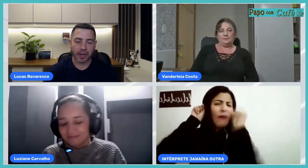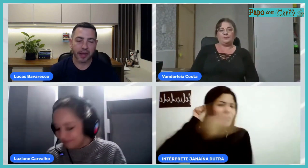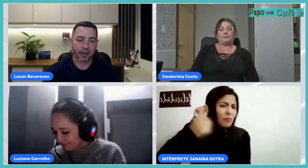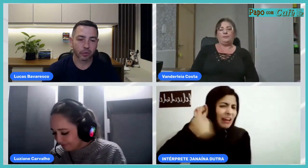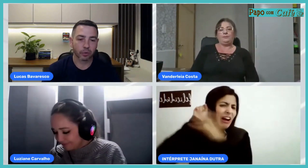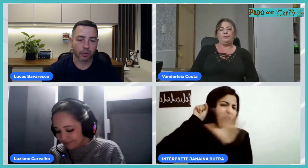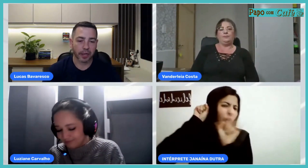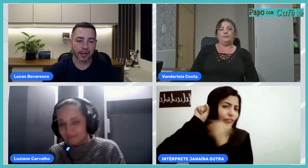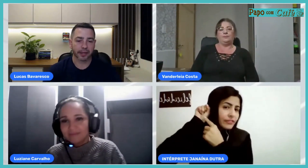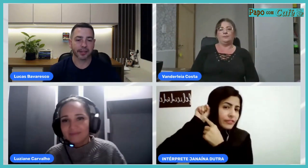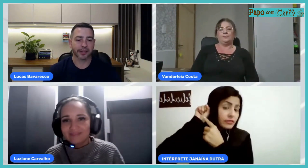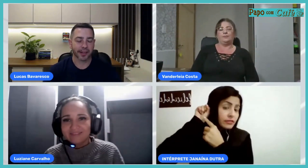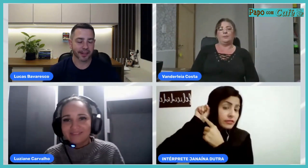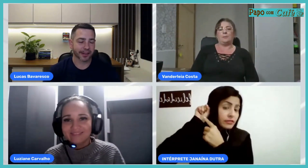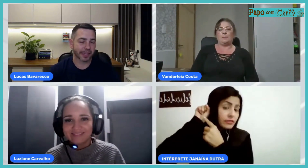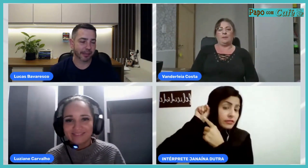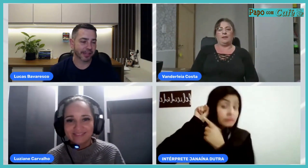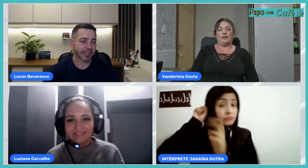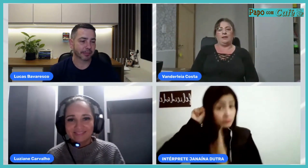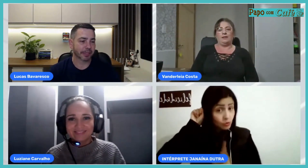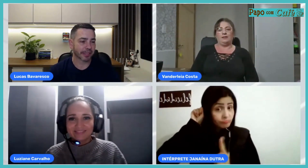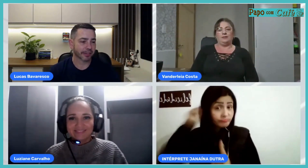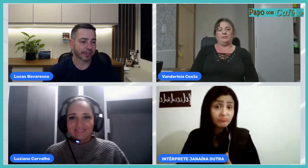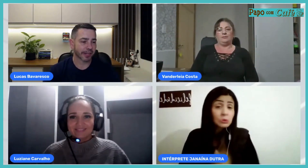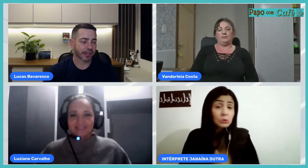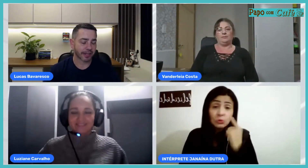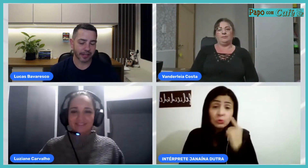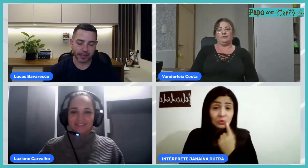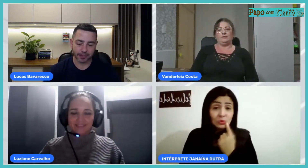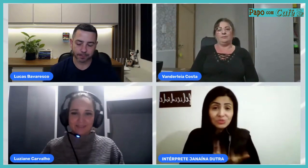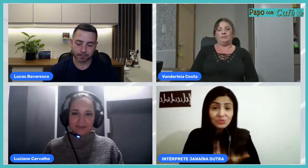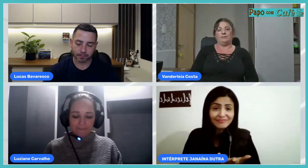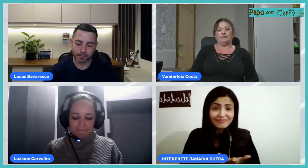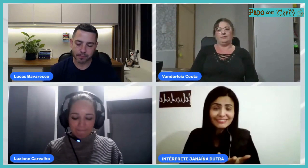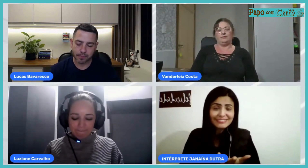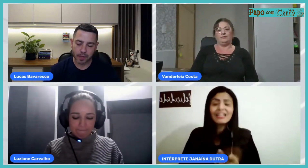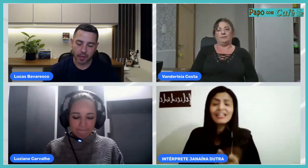o Vanderlei, a Lu, né, e a Jana também está interpretando, né?